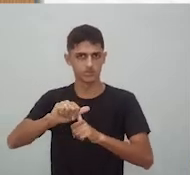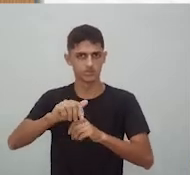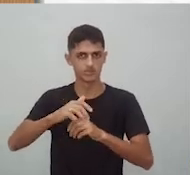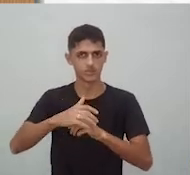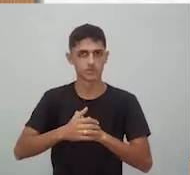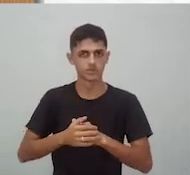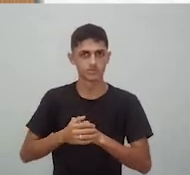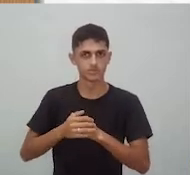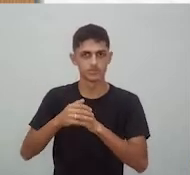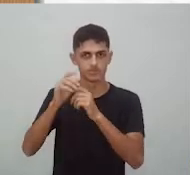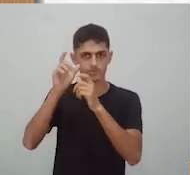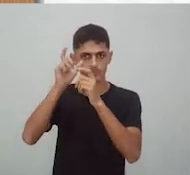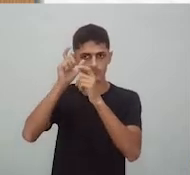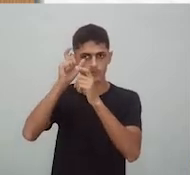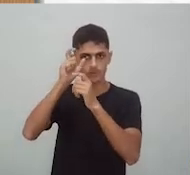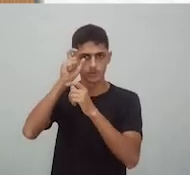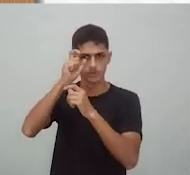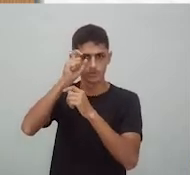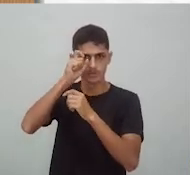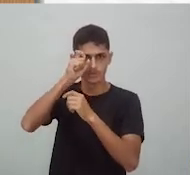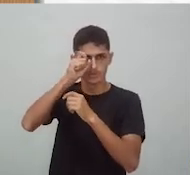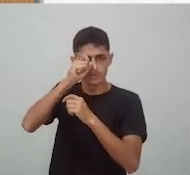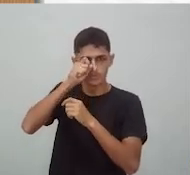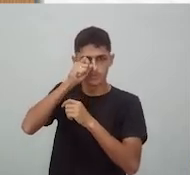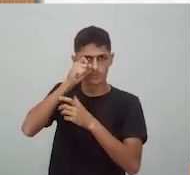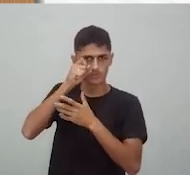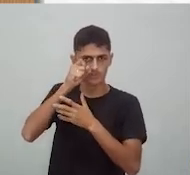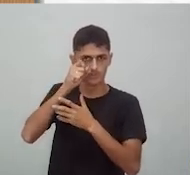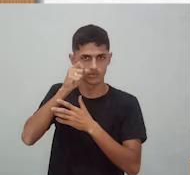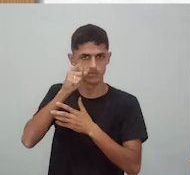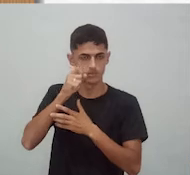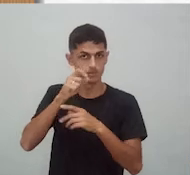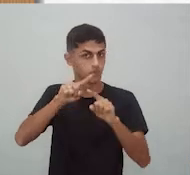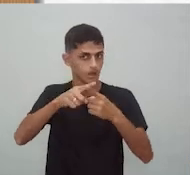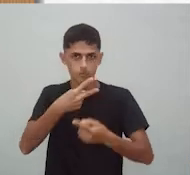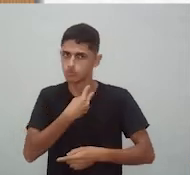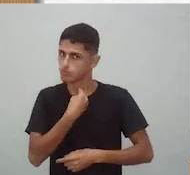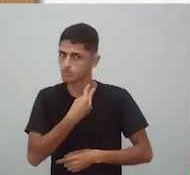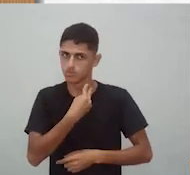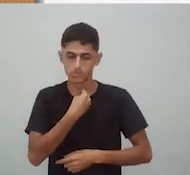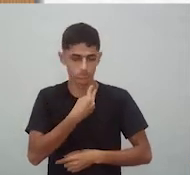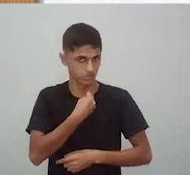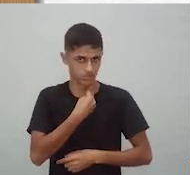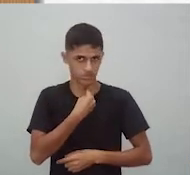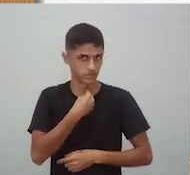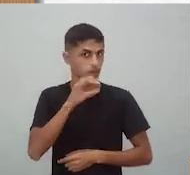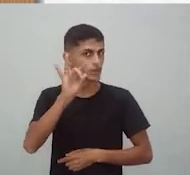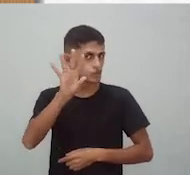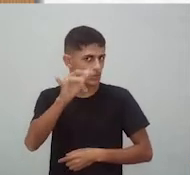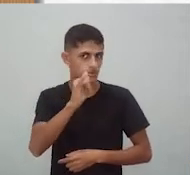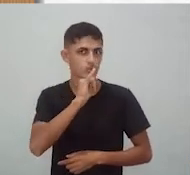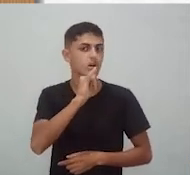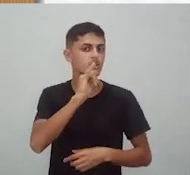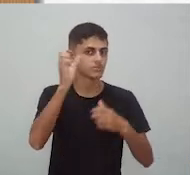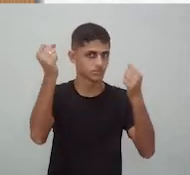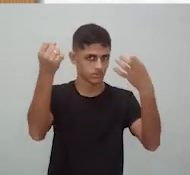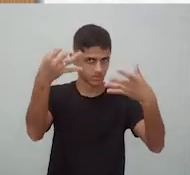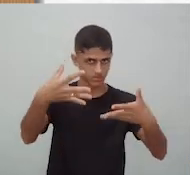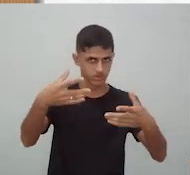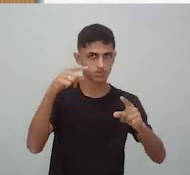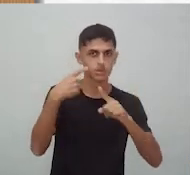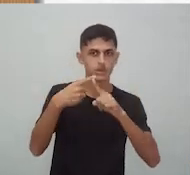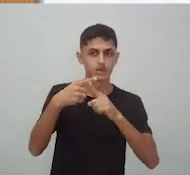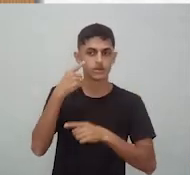se contrair. Então, quando você coloca uma luz no olho, não façam isso, mas quando é colocado uma luz no olho, a nossa pupila ela fica